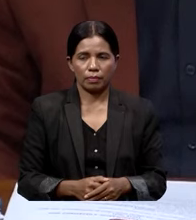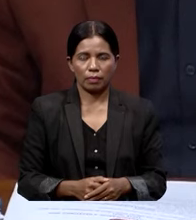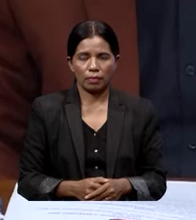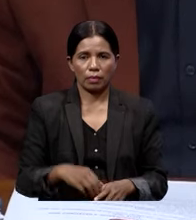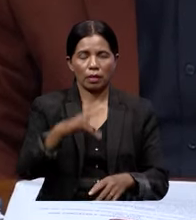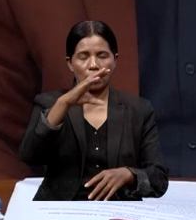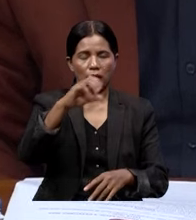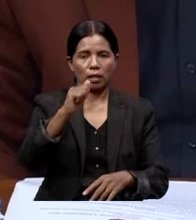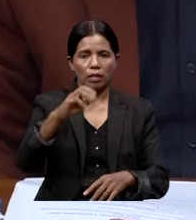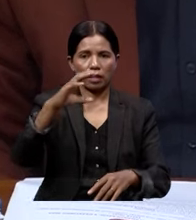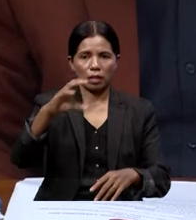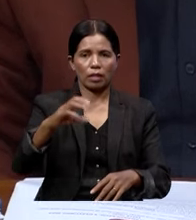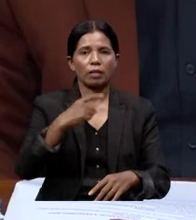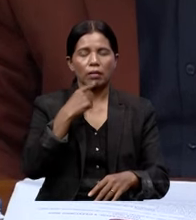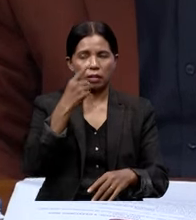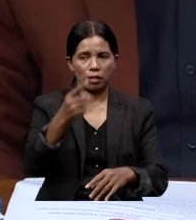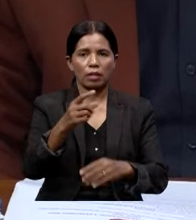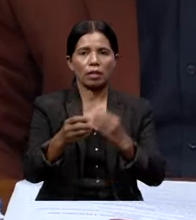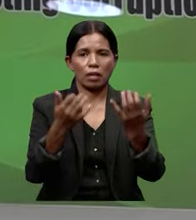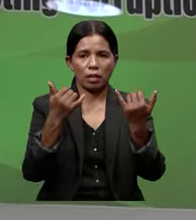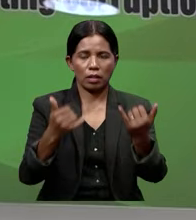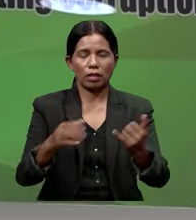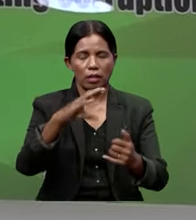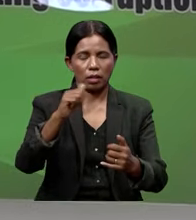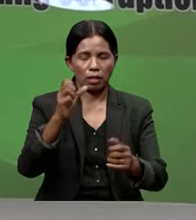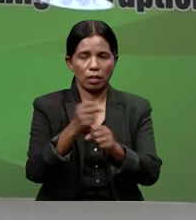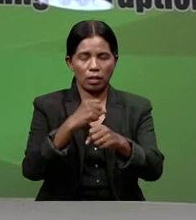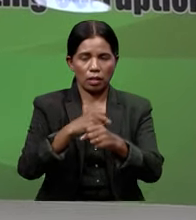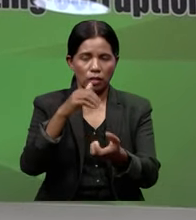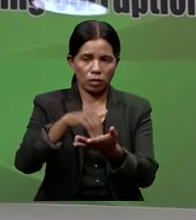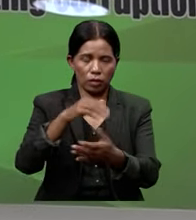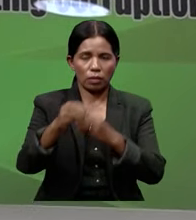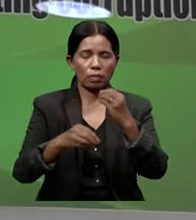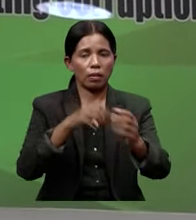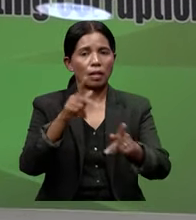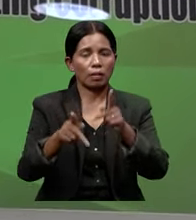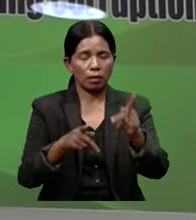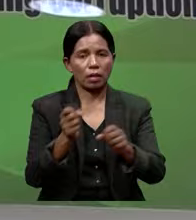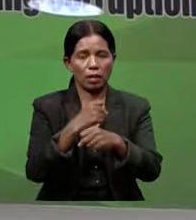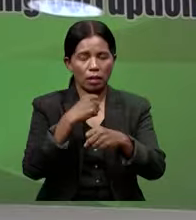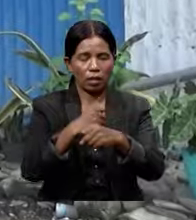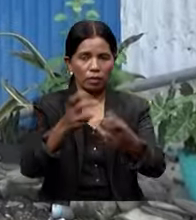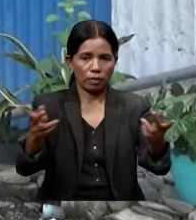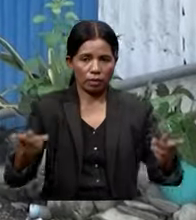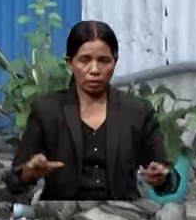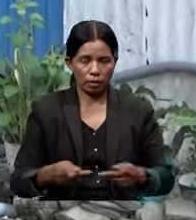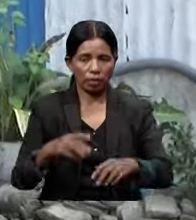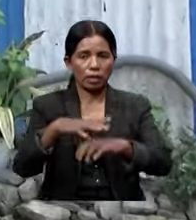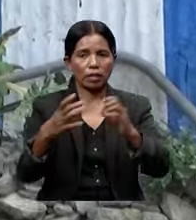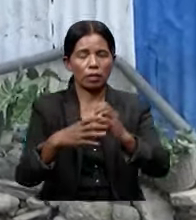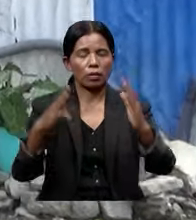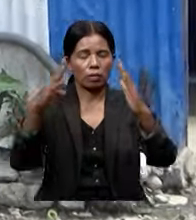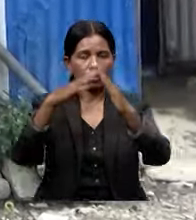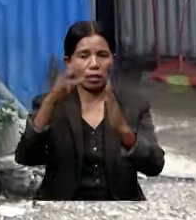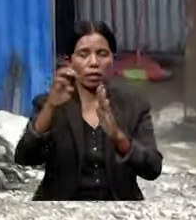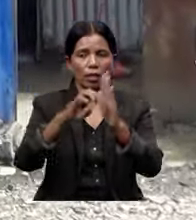Komisar Komisão Anticorrupção Hateten ne dau ne kak halo ela estudo konaba ema hirek nebe halo arrendamento barrai no uma estado